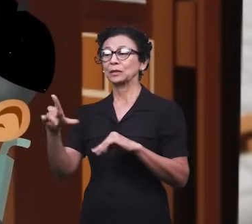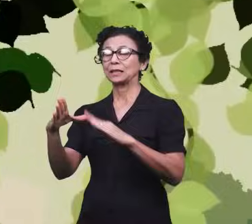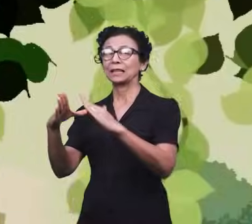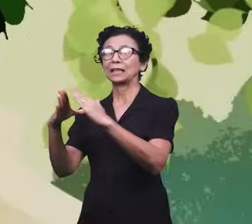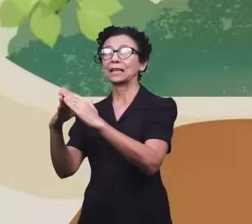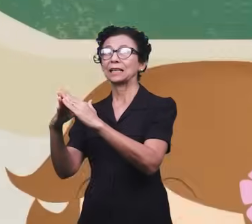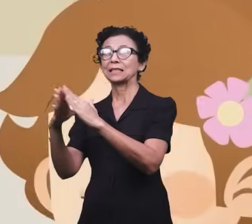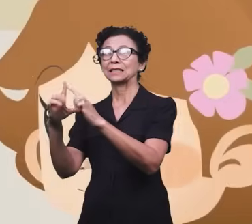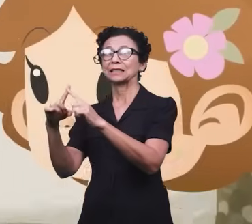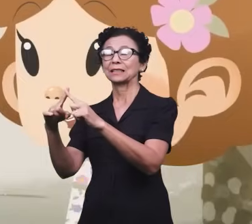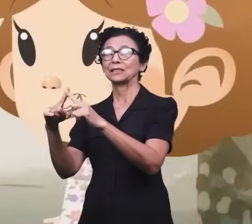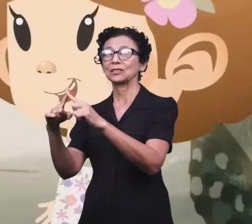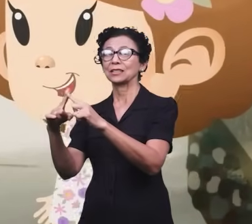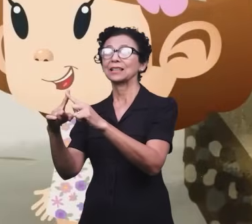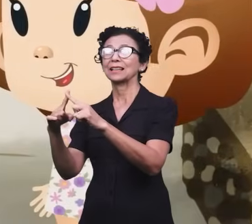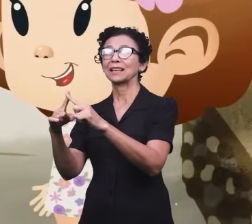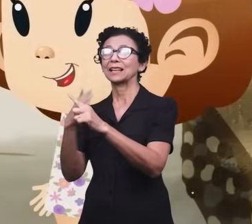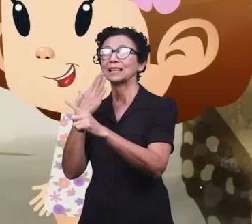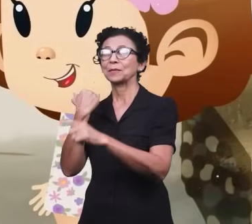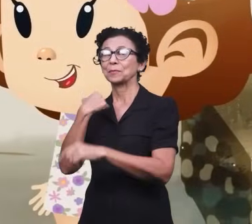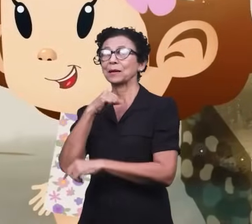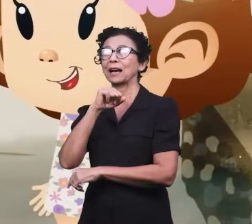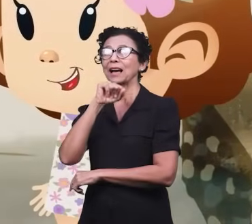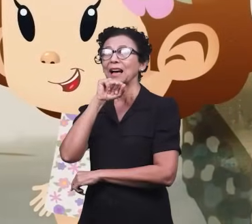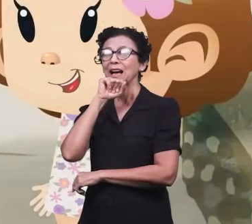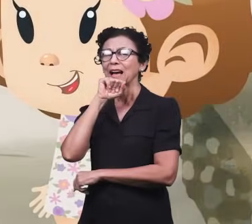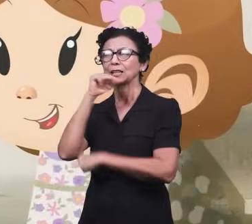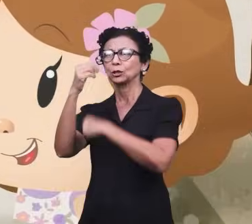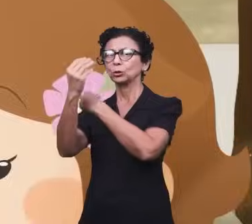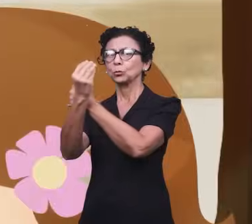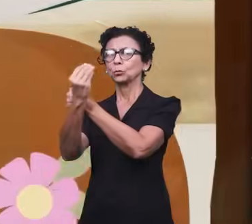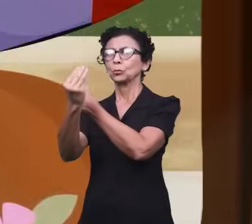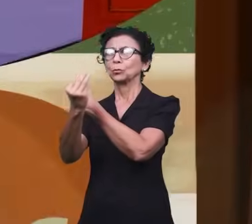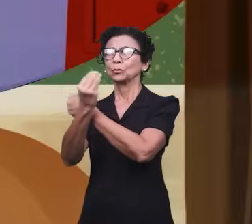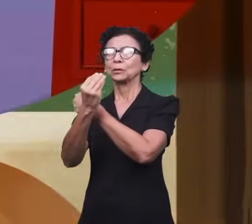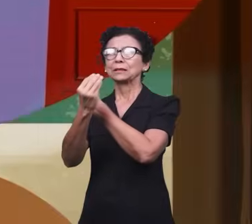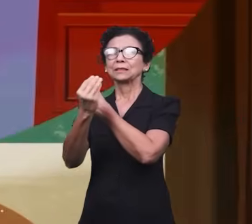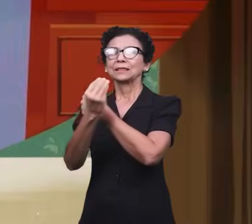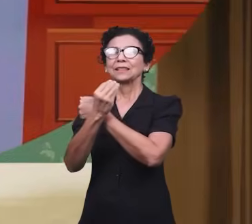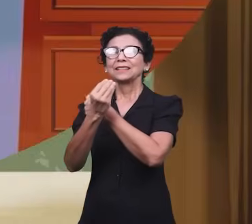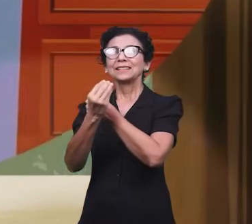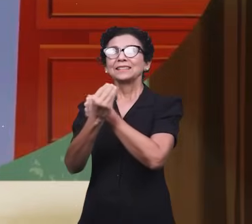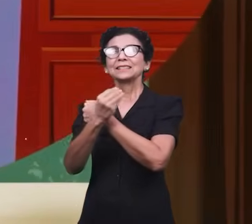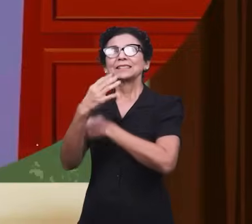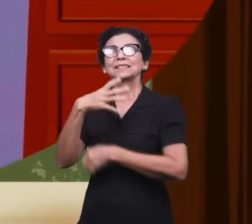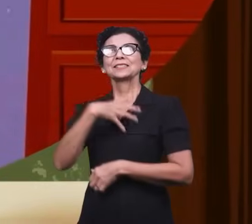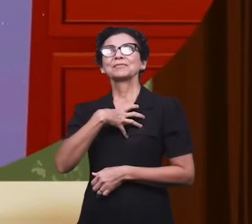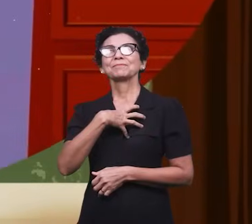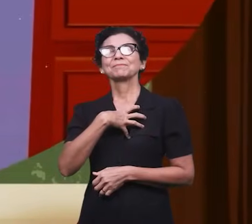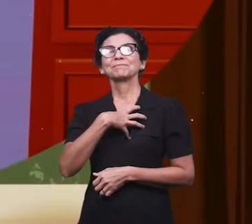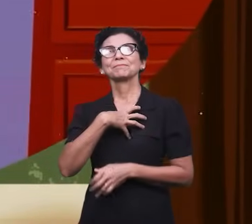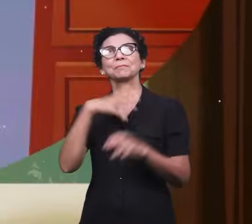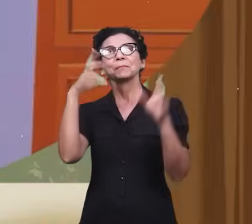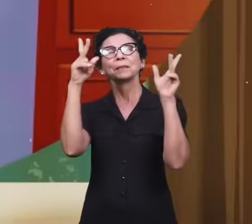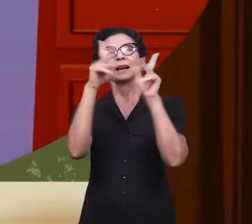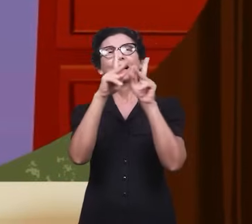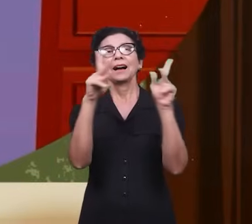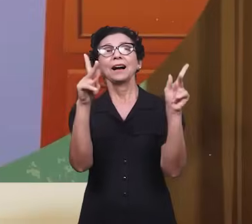Pai. O meu Pai cuida de mim, nele